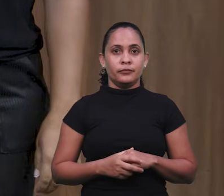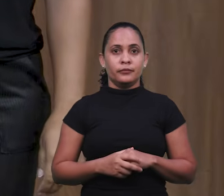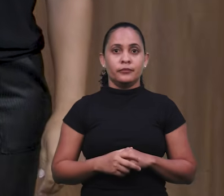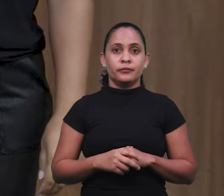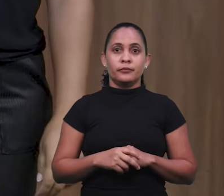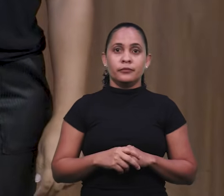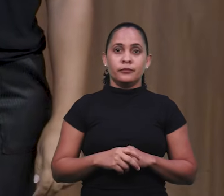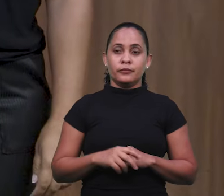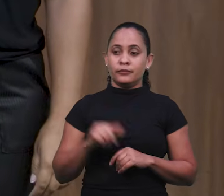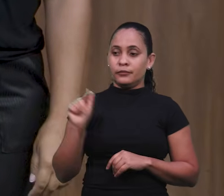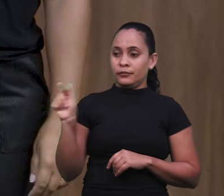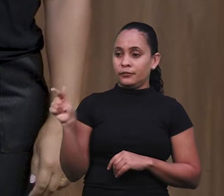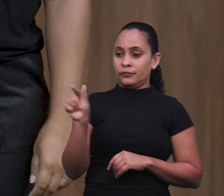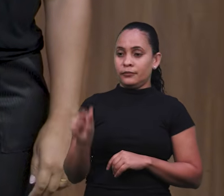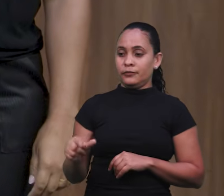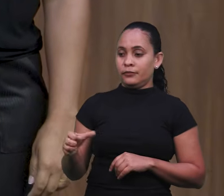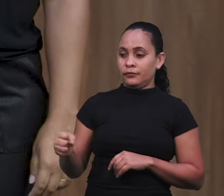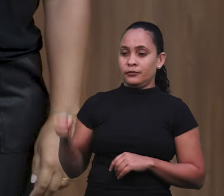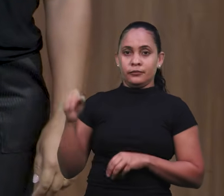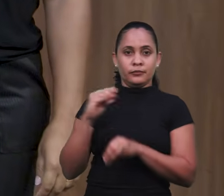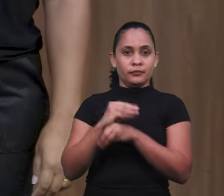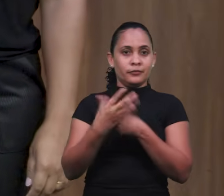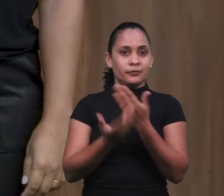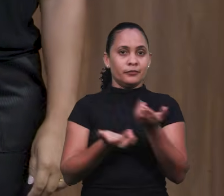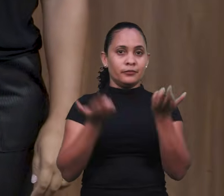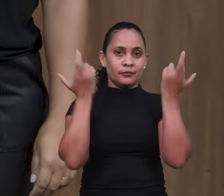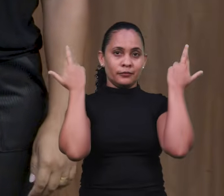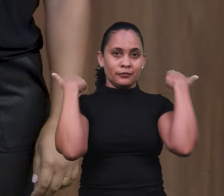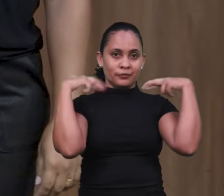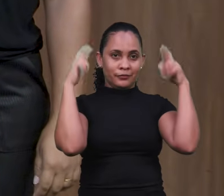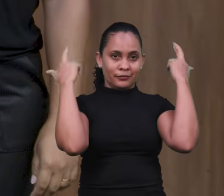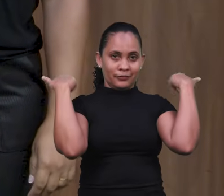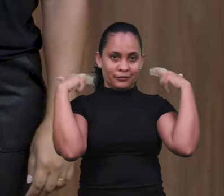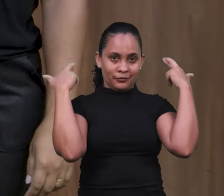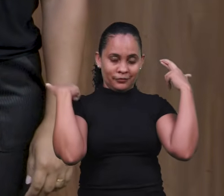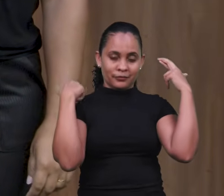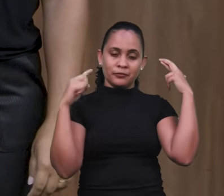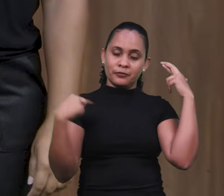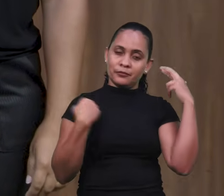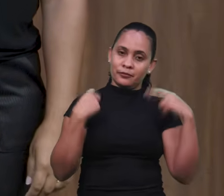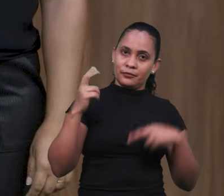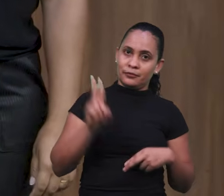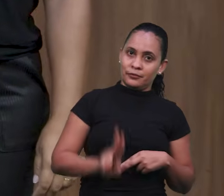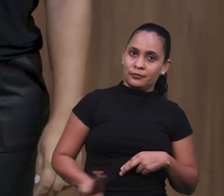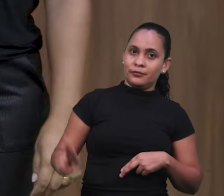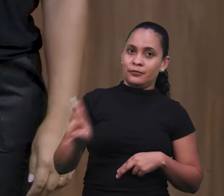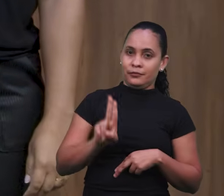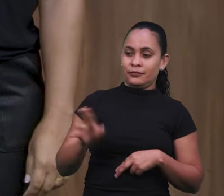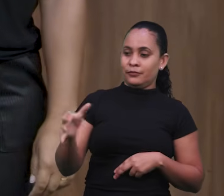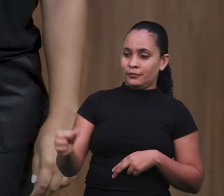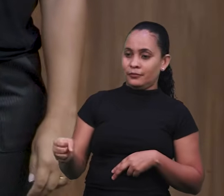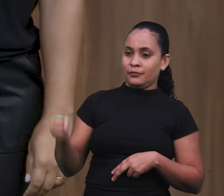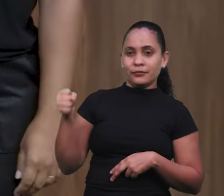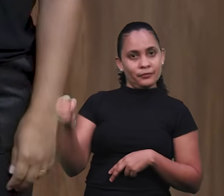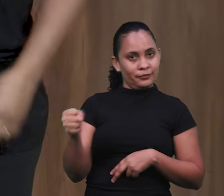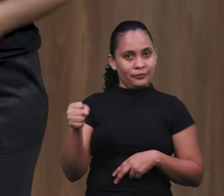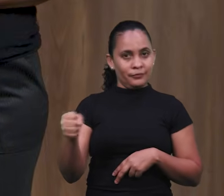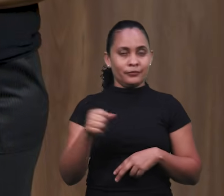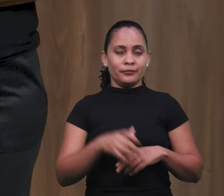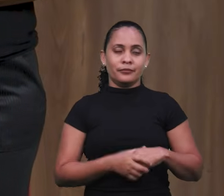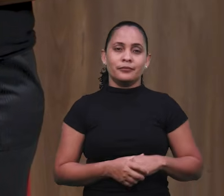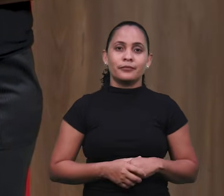E nós temos também esse aqui, que é o pastor de ovelhas, que a gente simboliza o cajado.